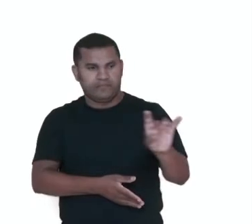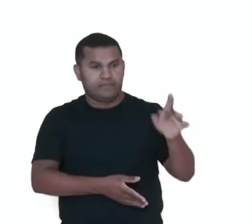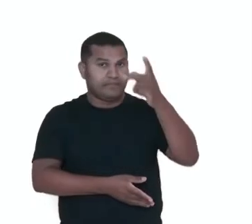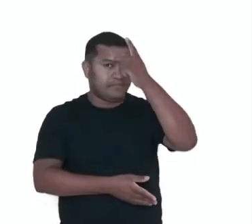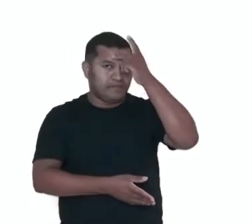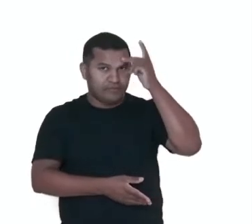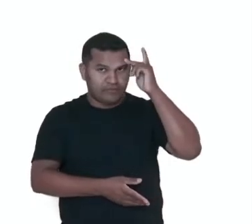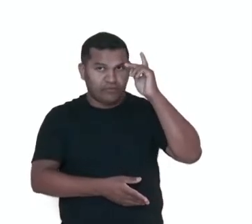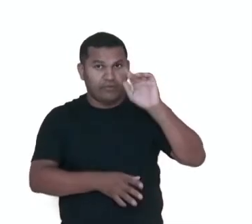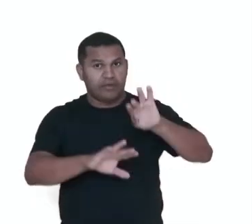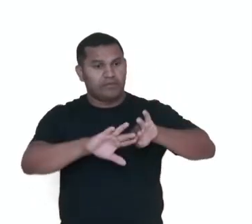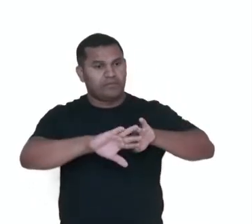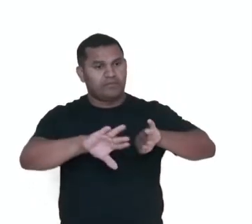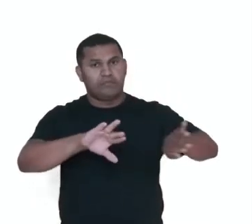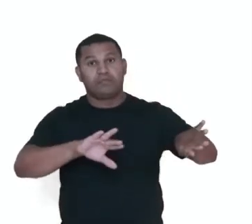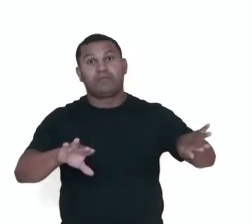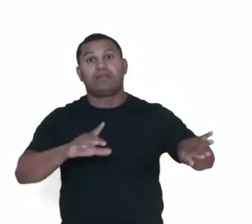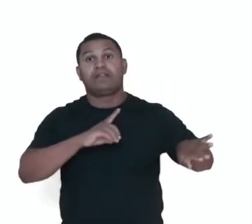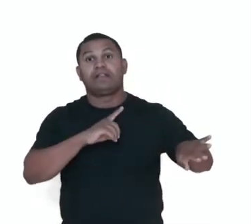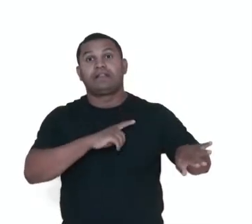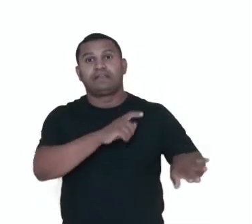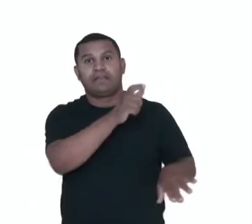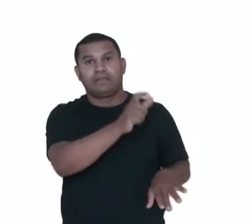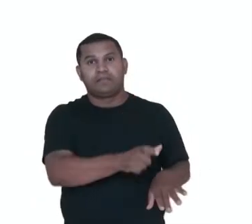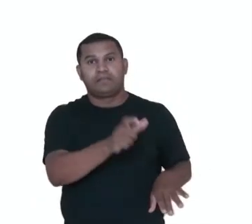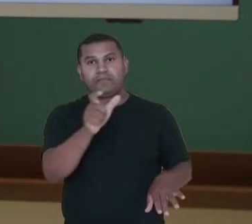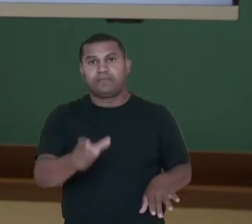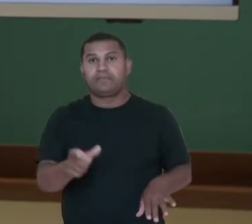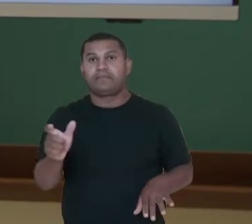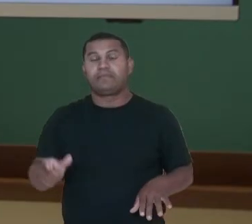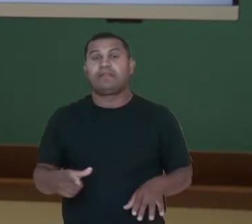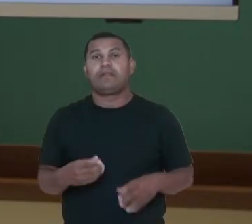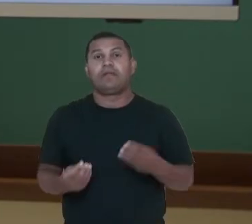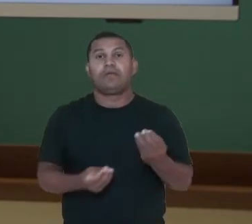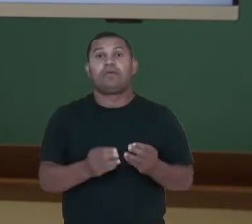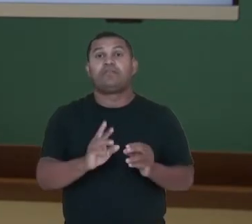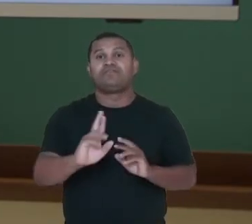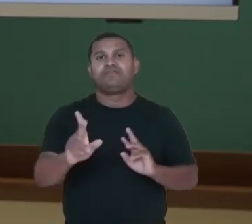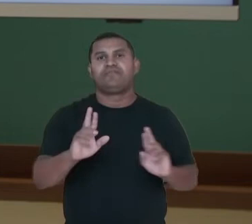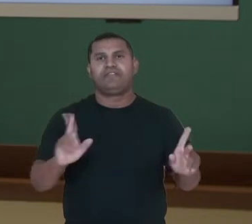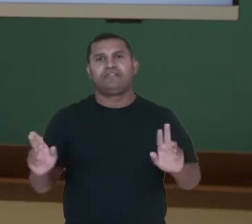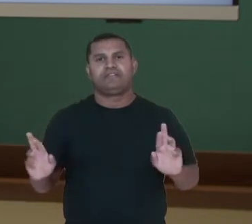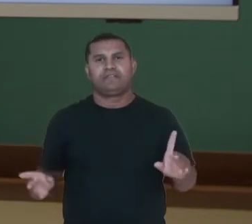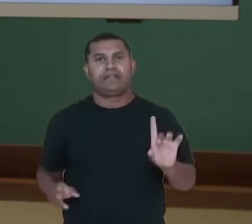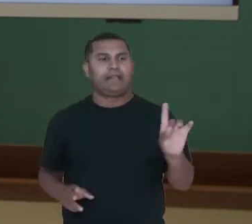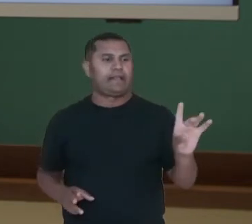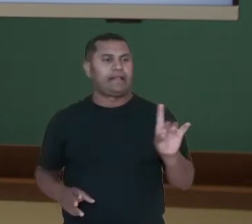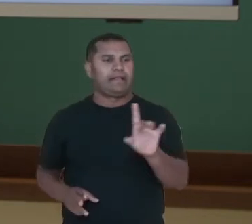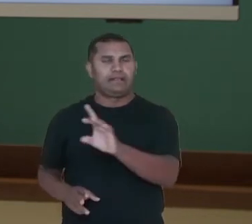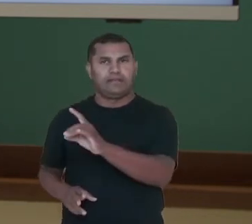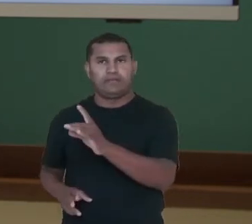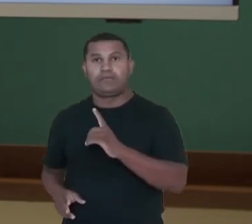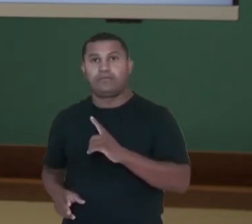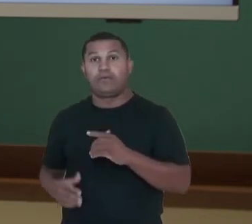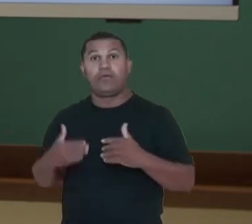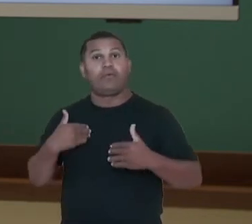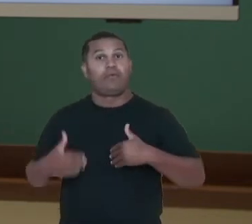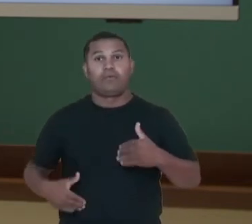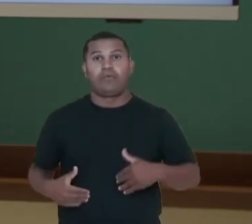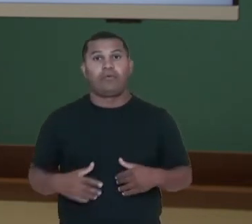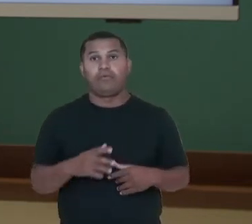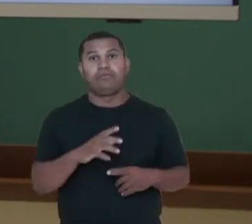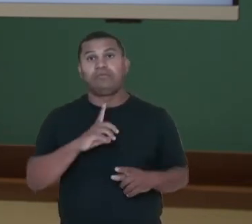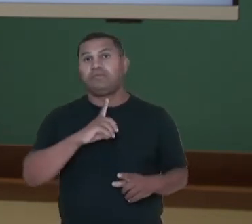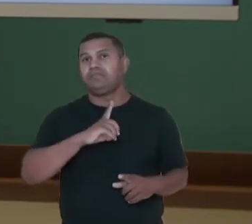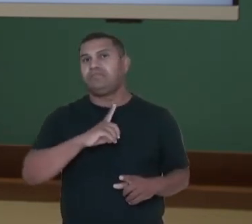genética dos pacientes influencia significativamente na forma de como o corpo reage à Covid, pontua a